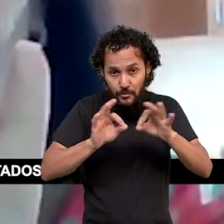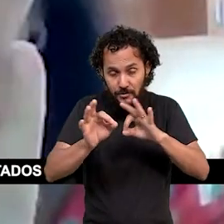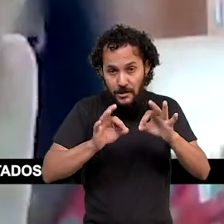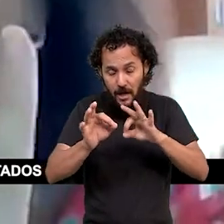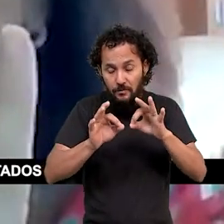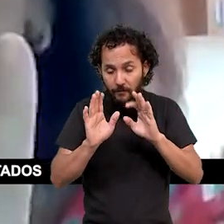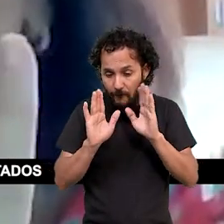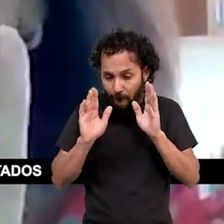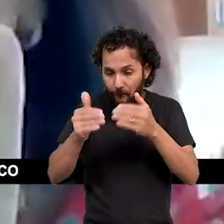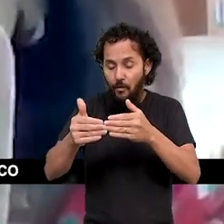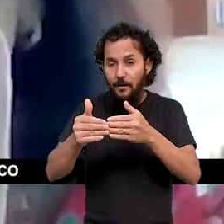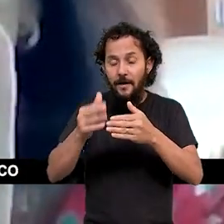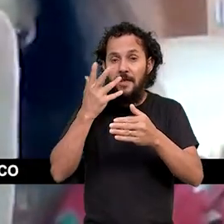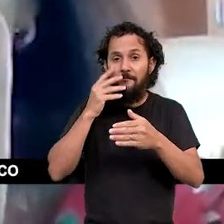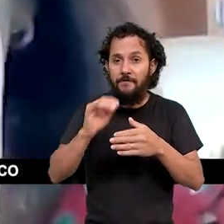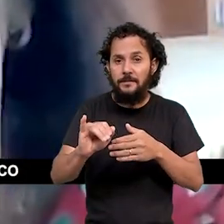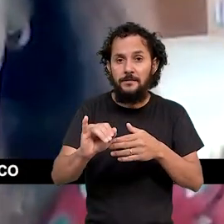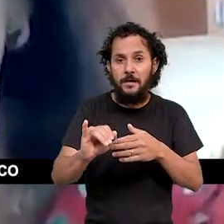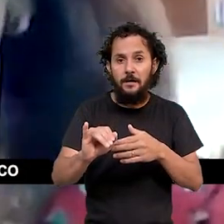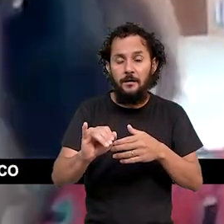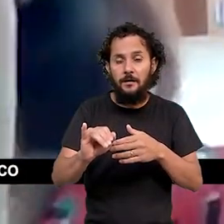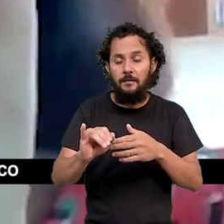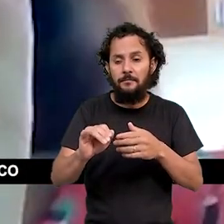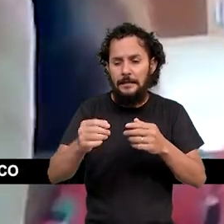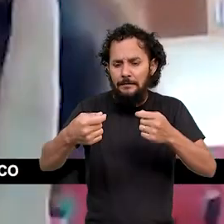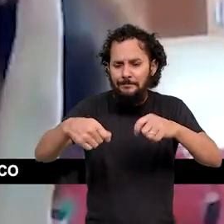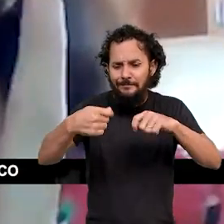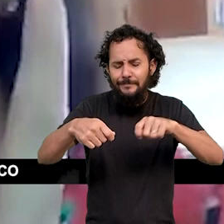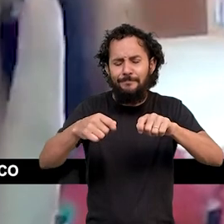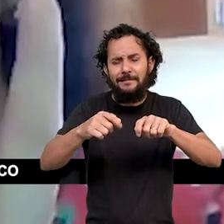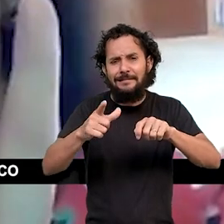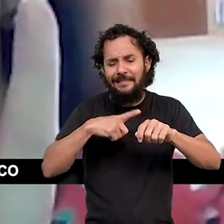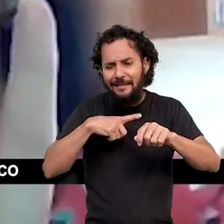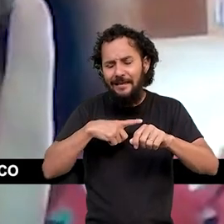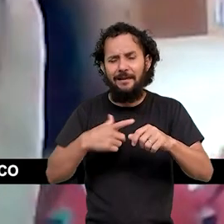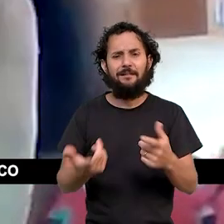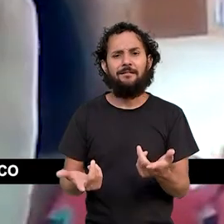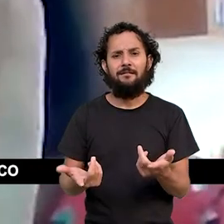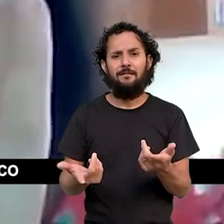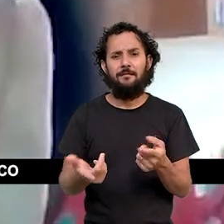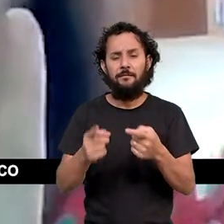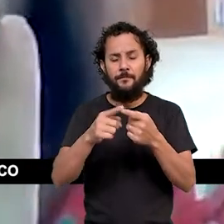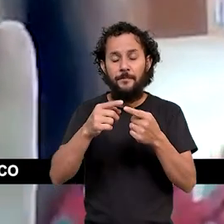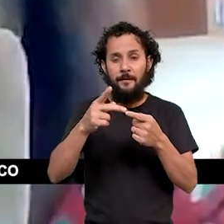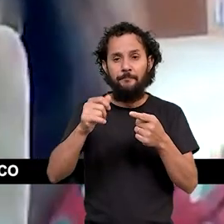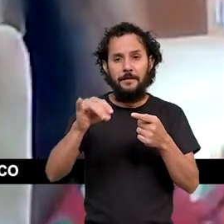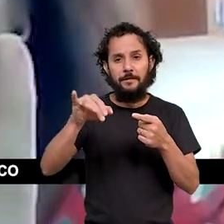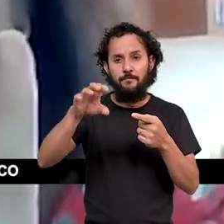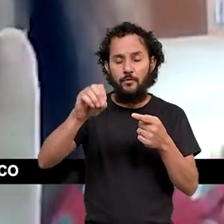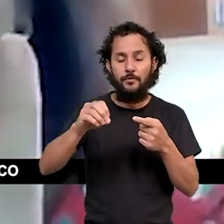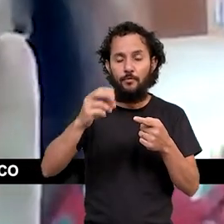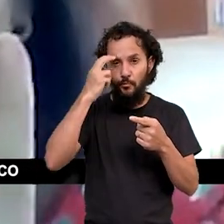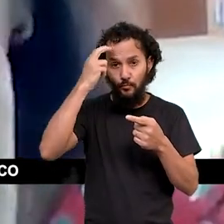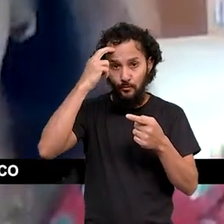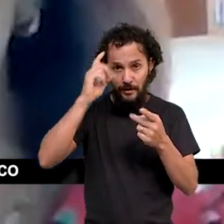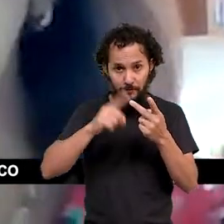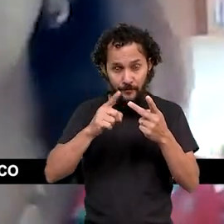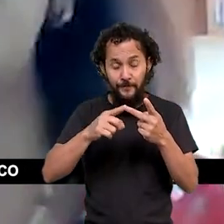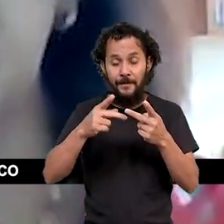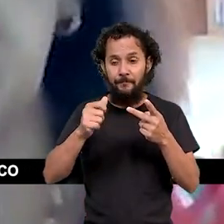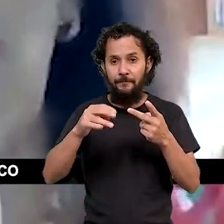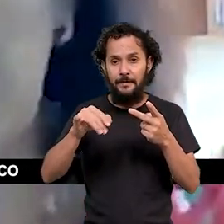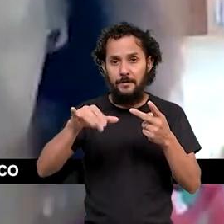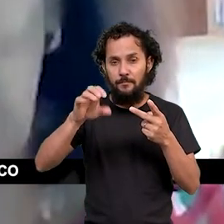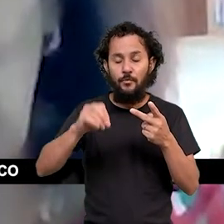projetos voltados à infância precisam trazer o patrimônio cultural,